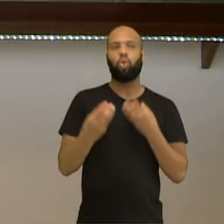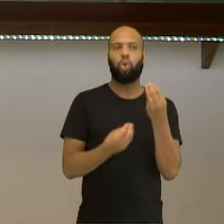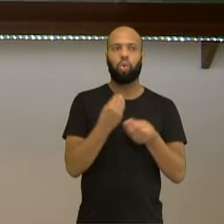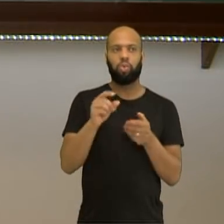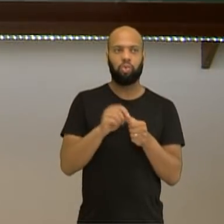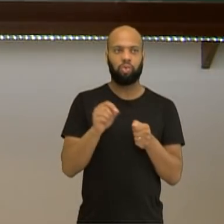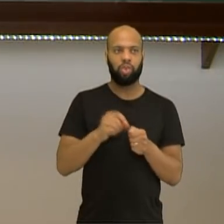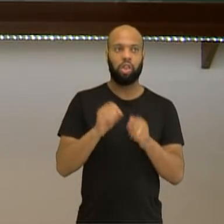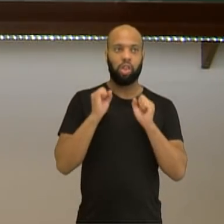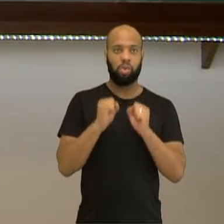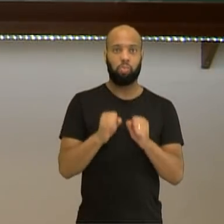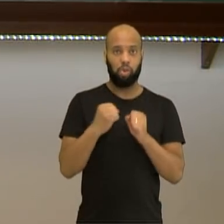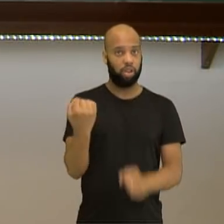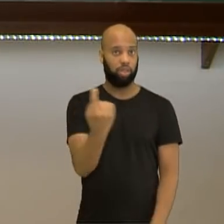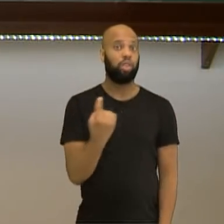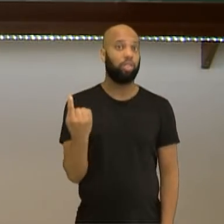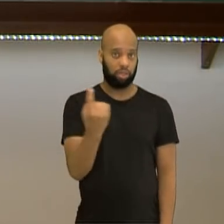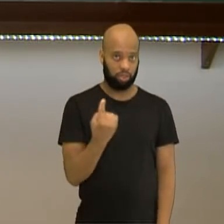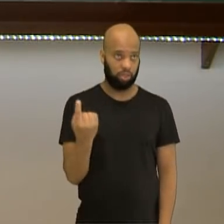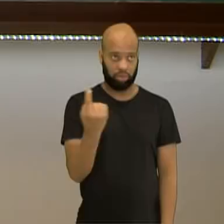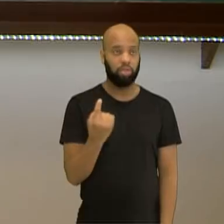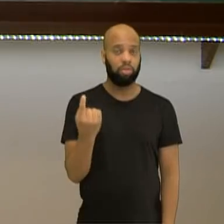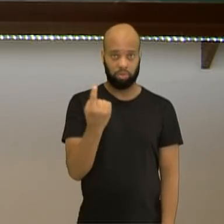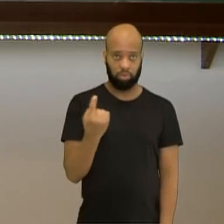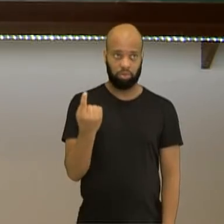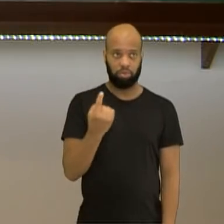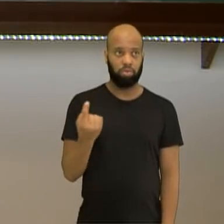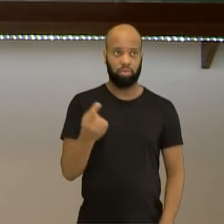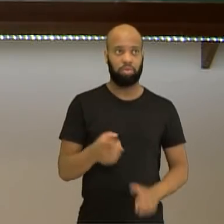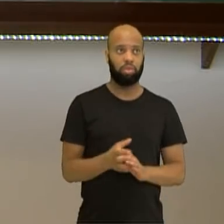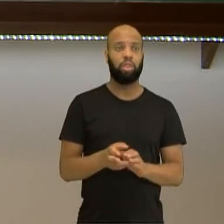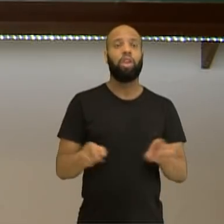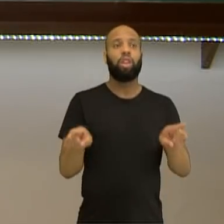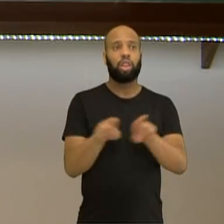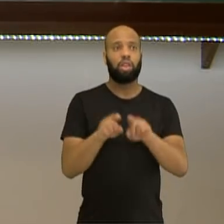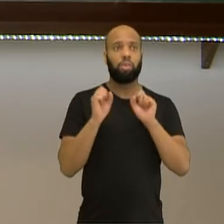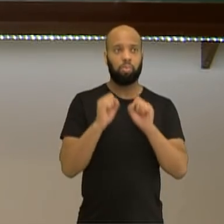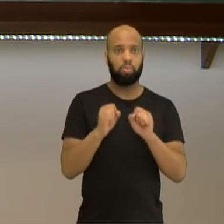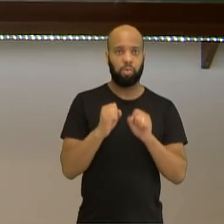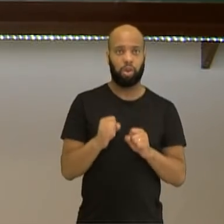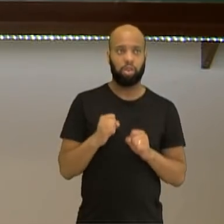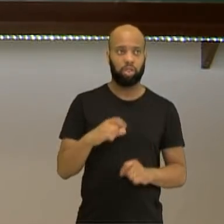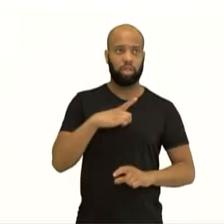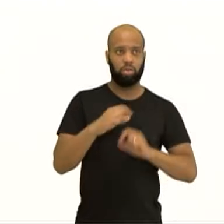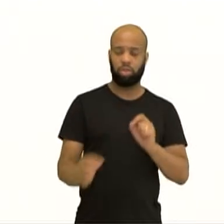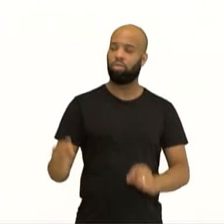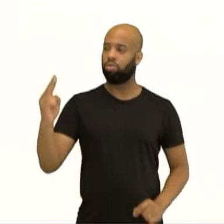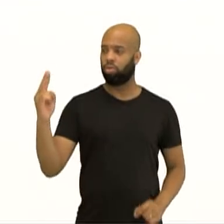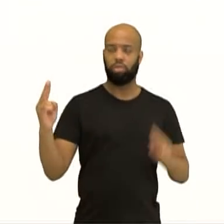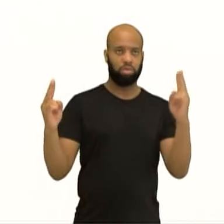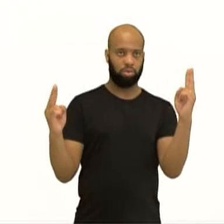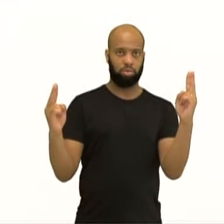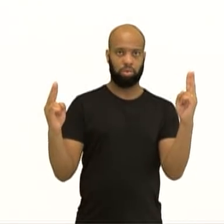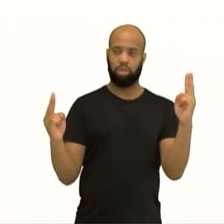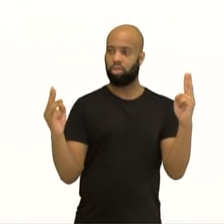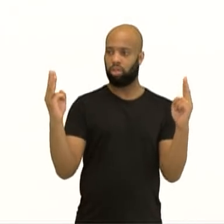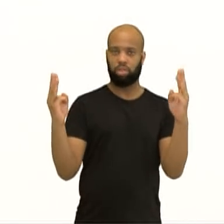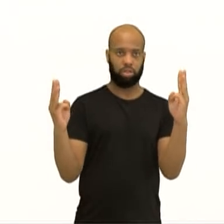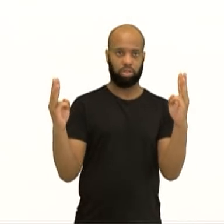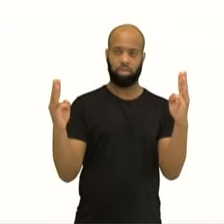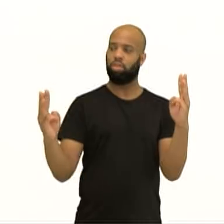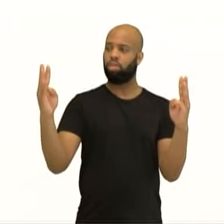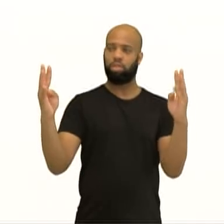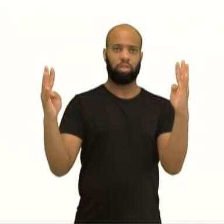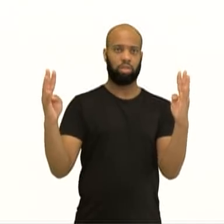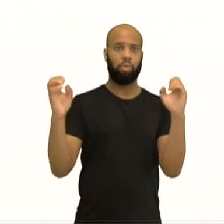Categorias. Ela pode ser individual, né? Ela pode ser em duplas, trio e